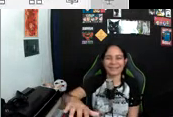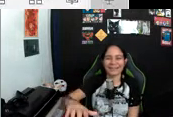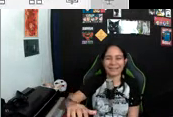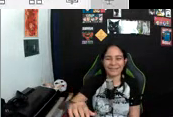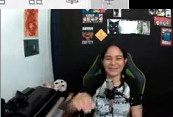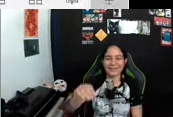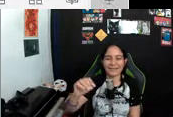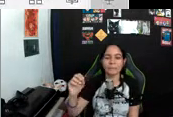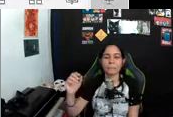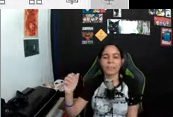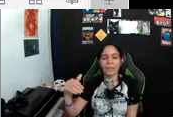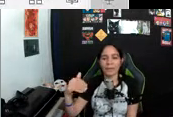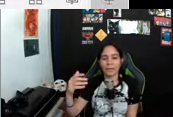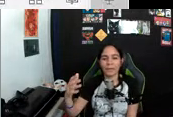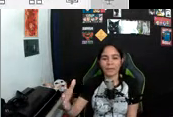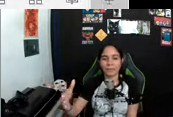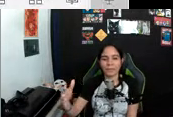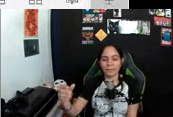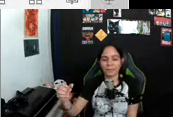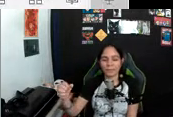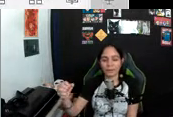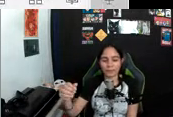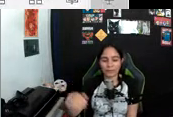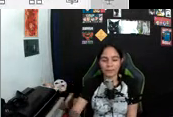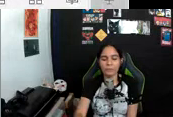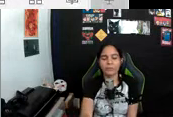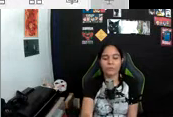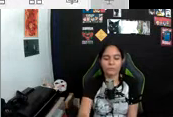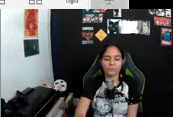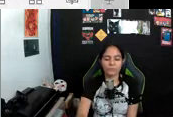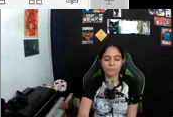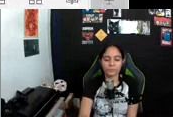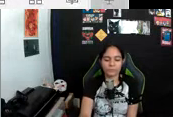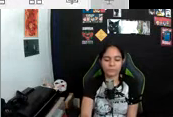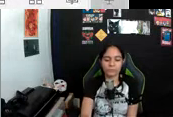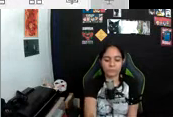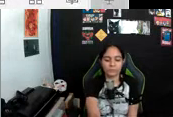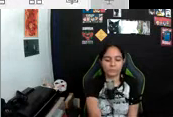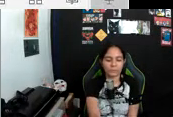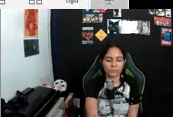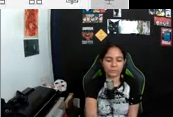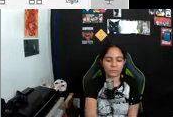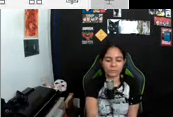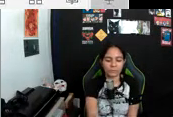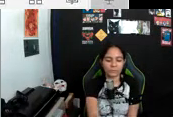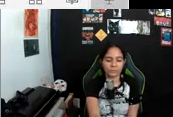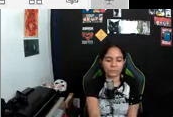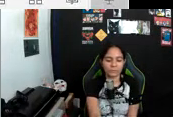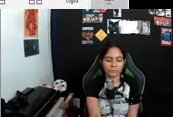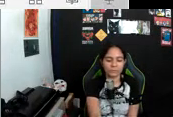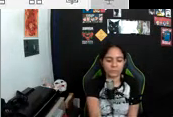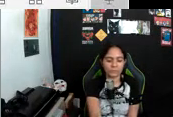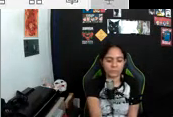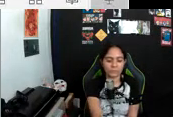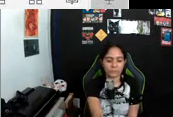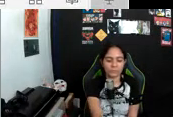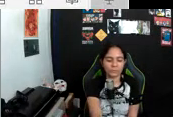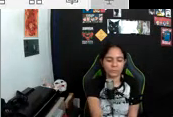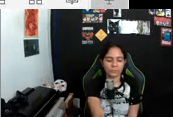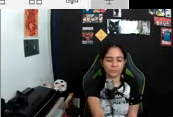tá gravado. Não, foi mais ou menos, eu acho que foi, porque eu acho que foi mais ou menos isso.